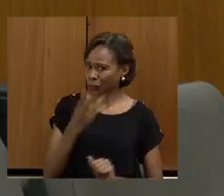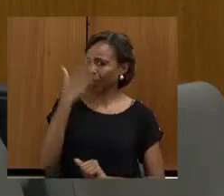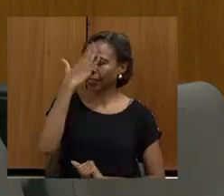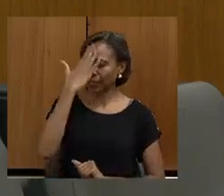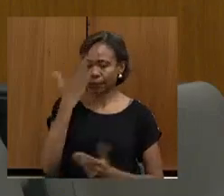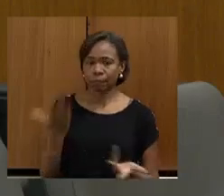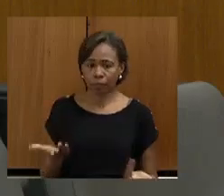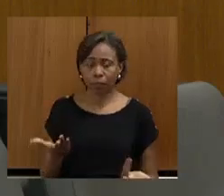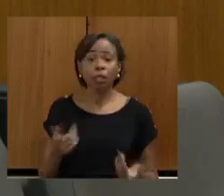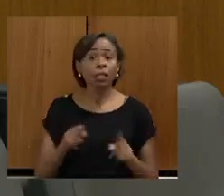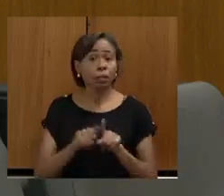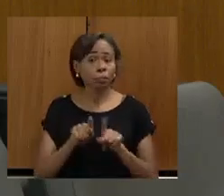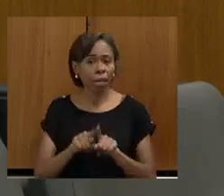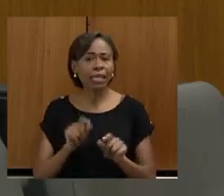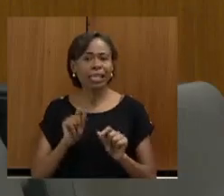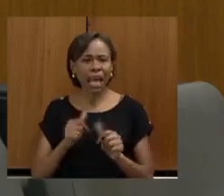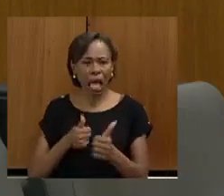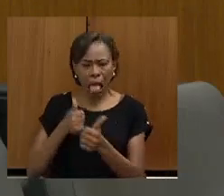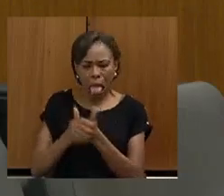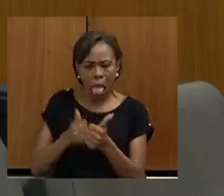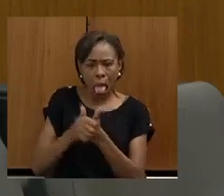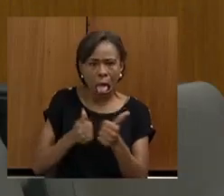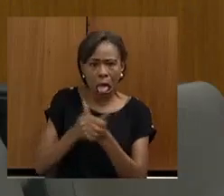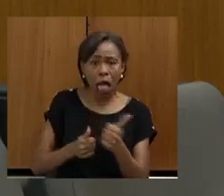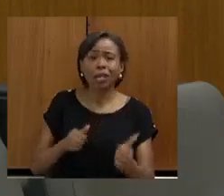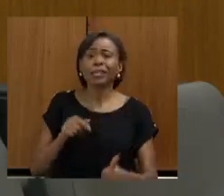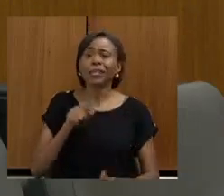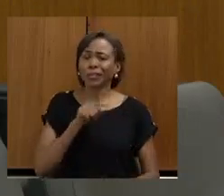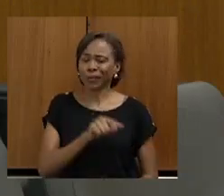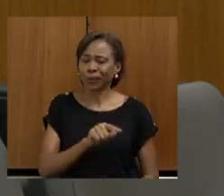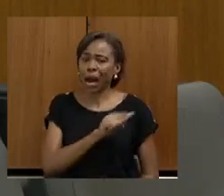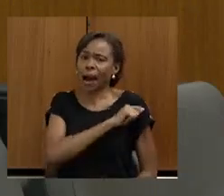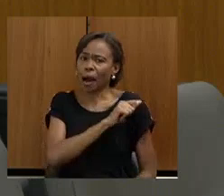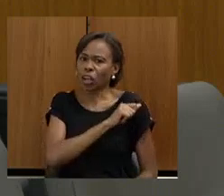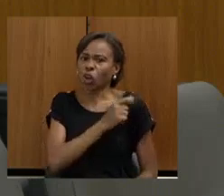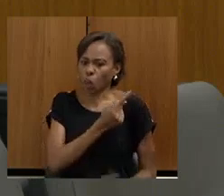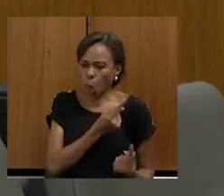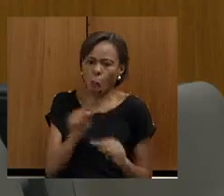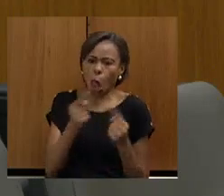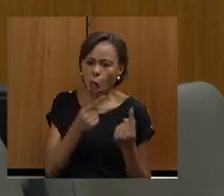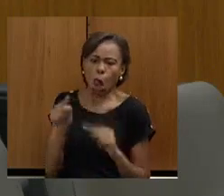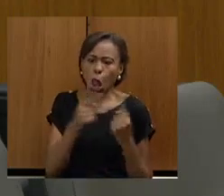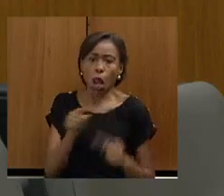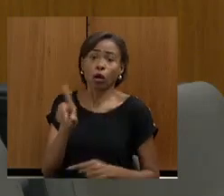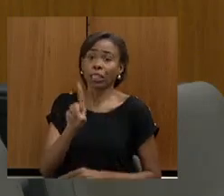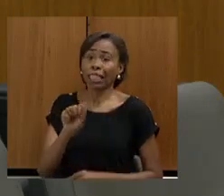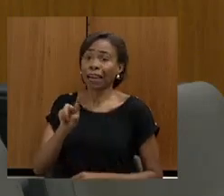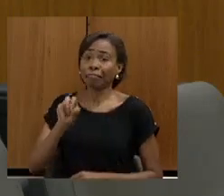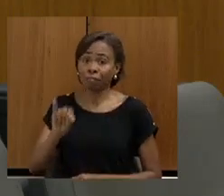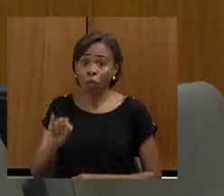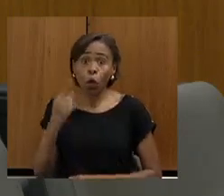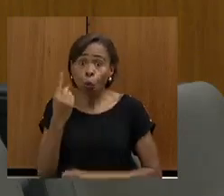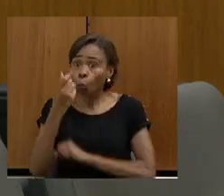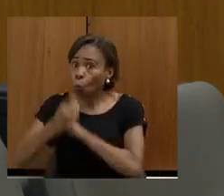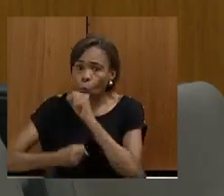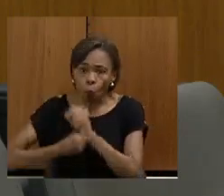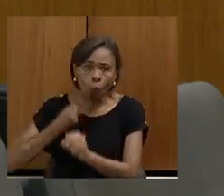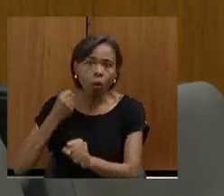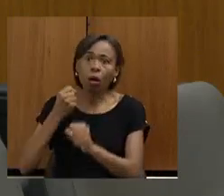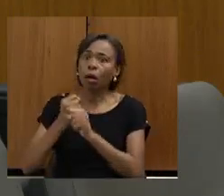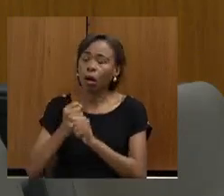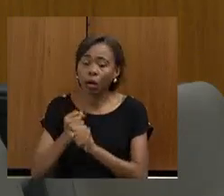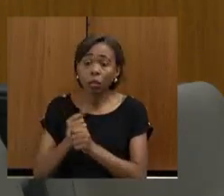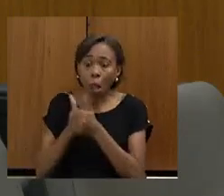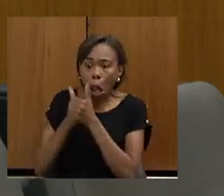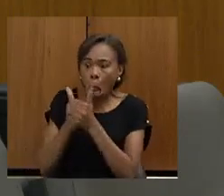da perseguição que o menino Davi vinha sofrendo ao longo de todo o ano. Imagine um ano uma criança sendo perseguida,